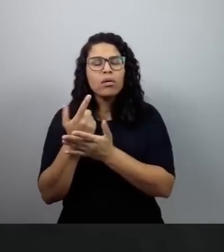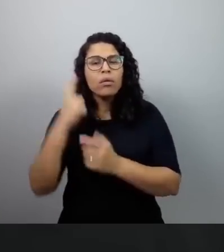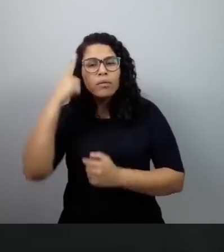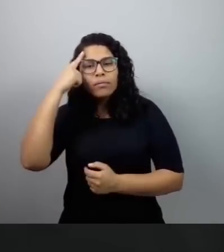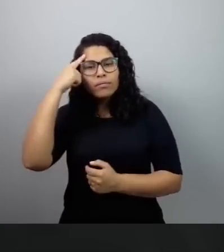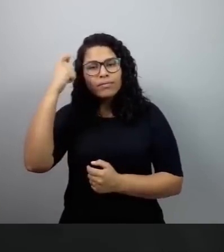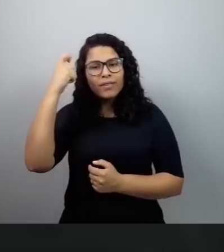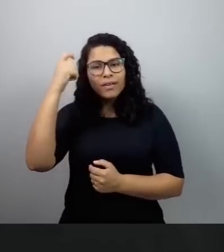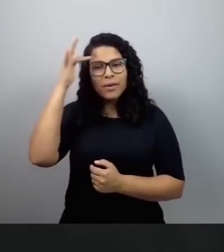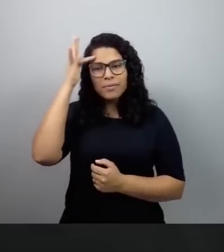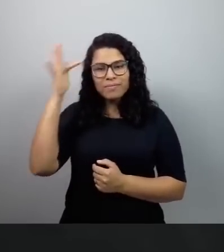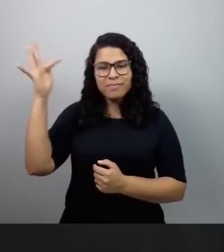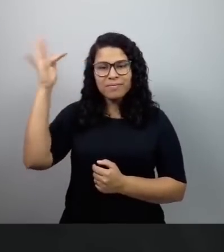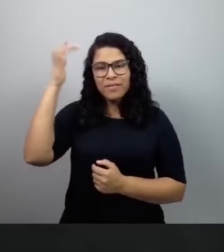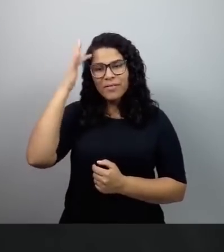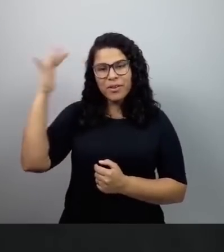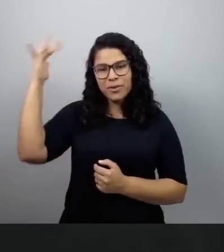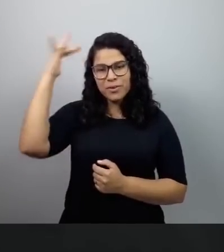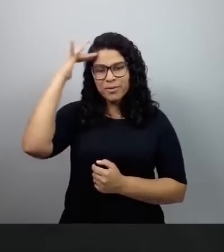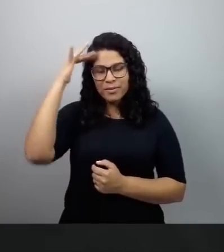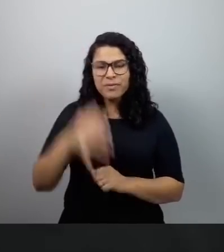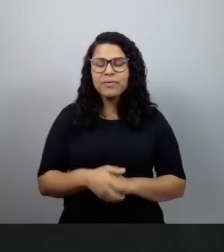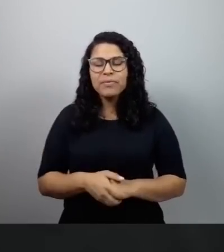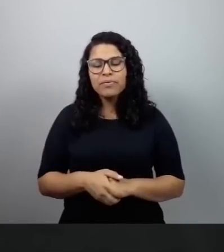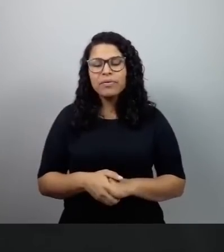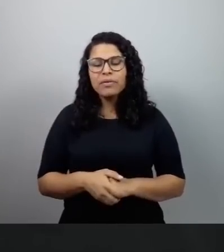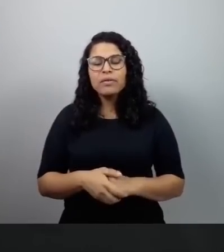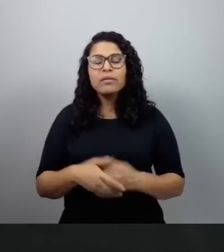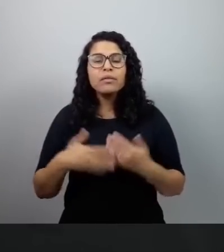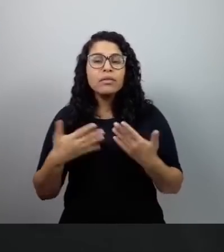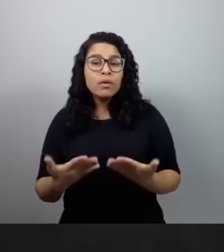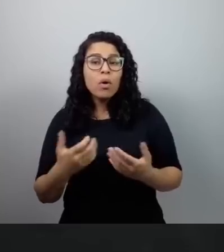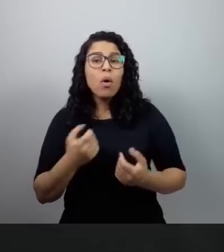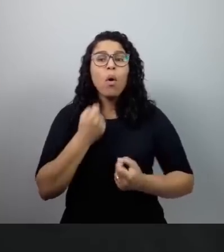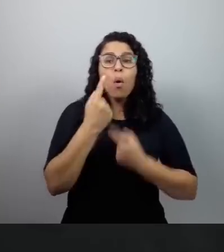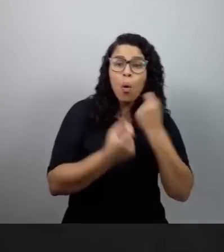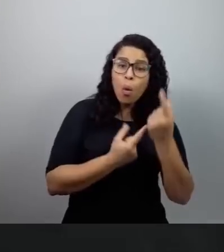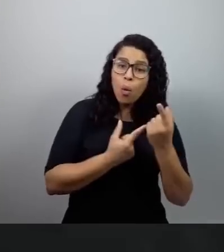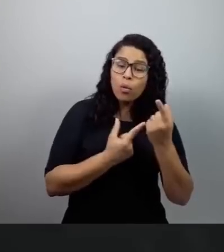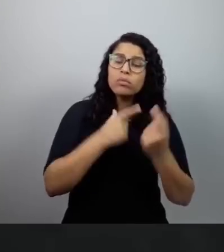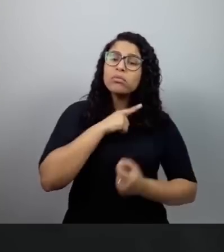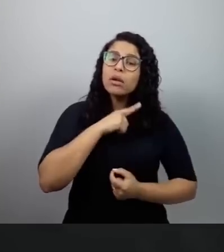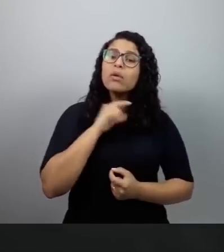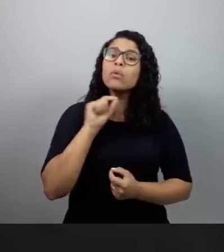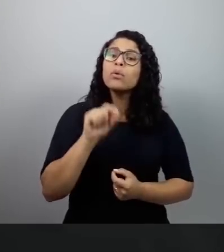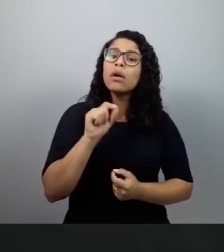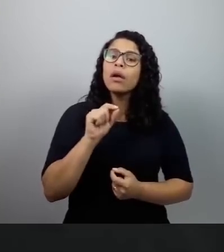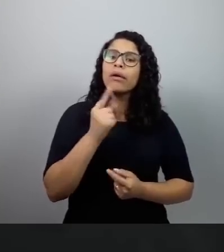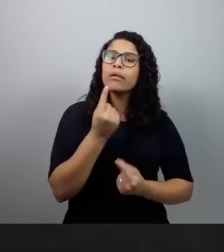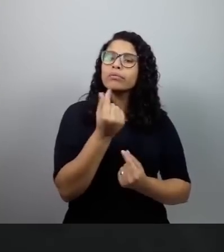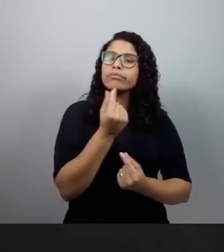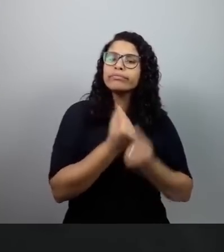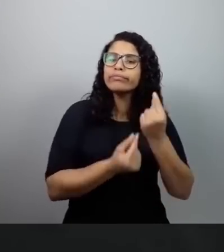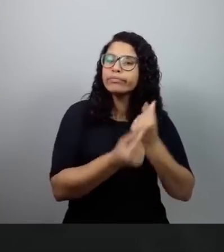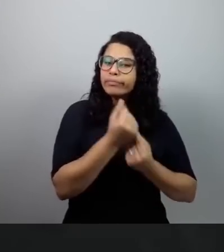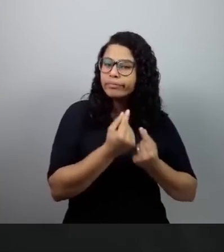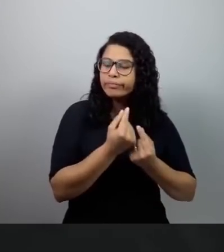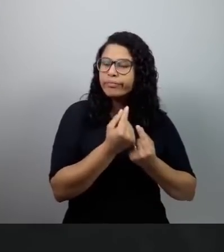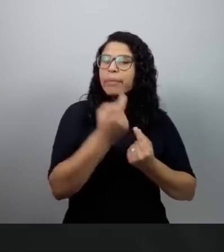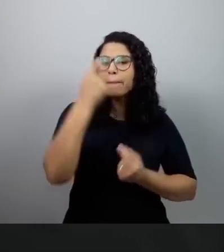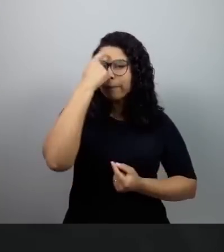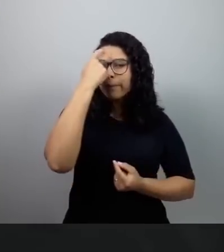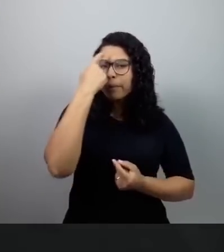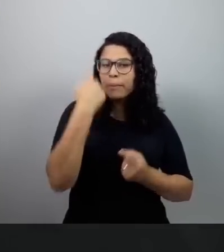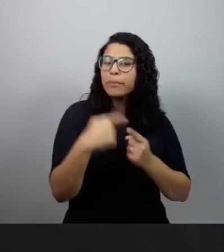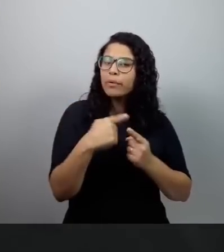de pensamento. Outros defendem que tem a ver com um interesse econômico capitalista, porque já que o escravo